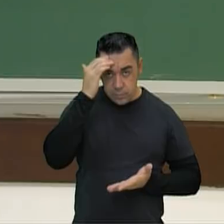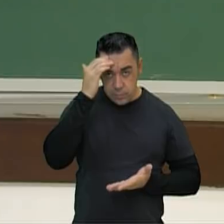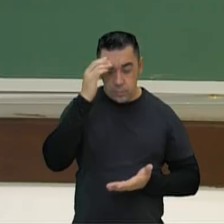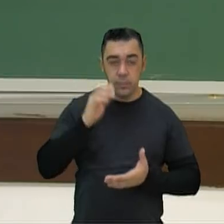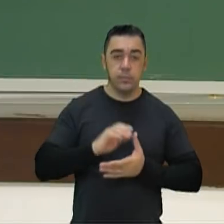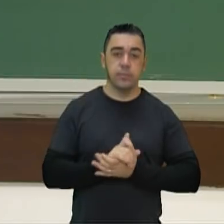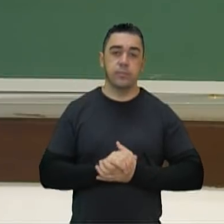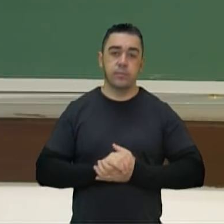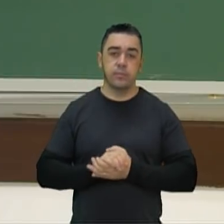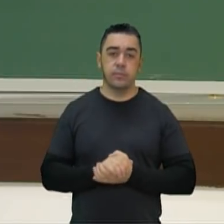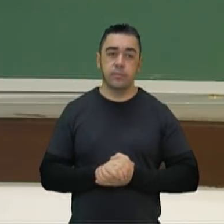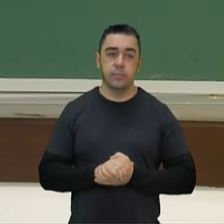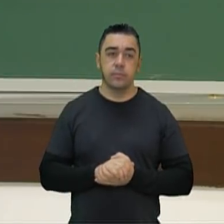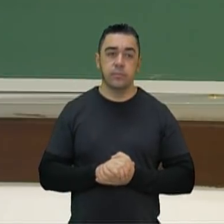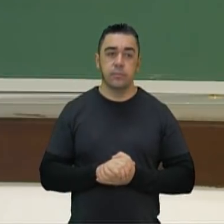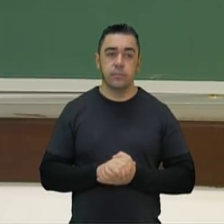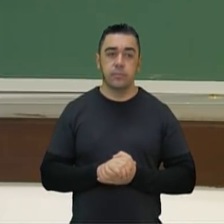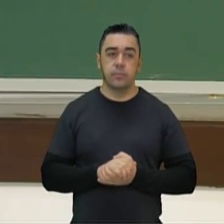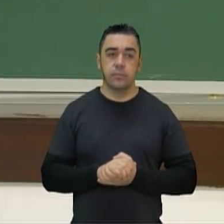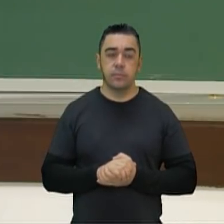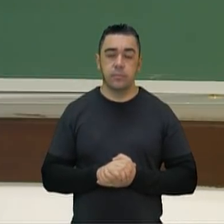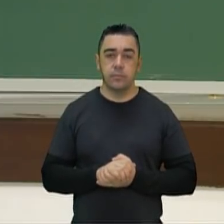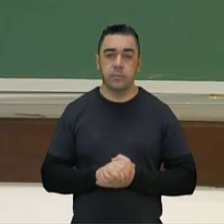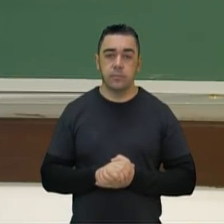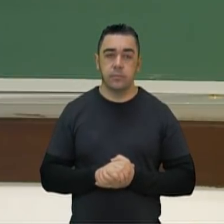negativo, menos 18.